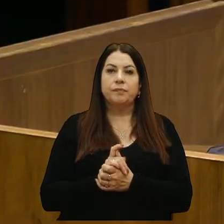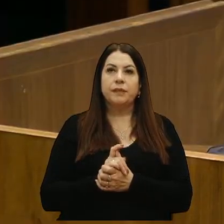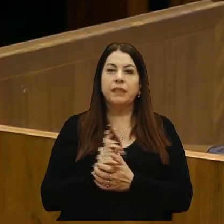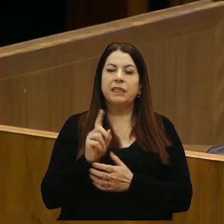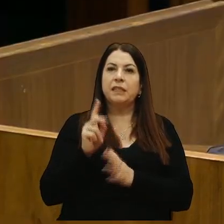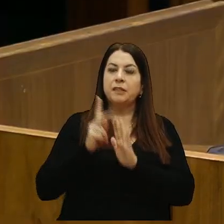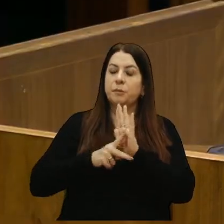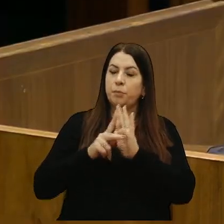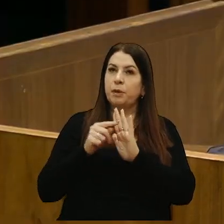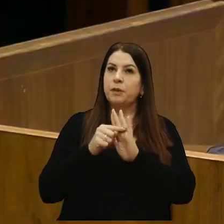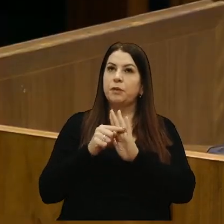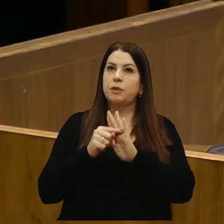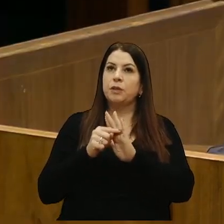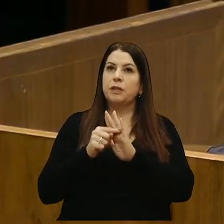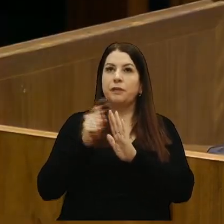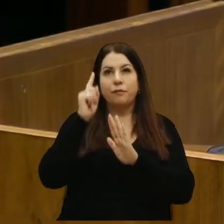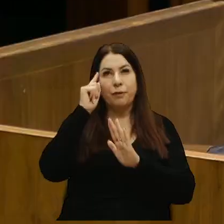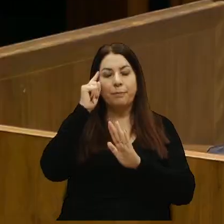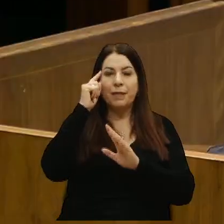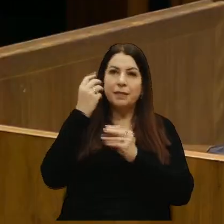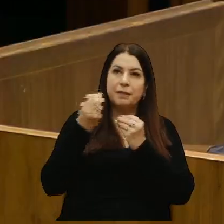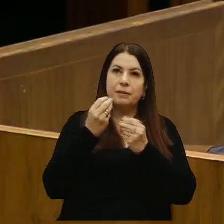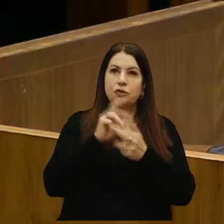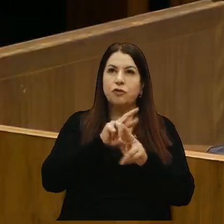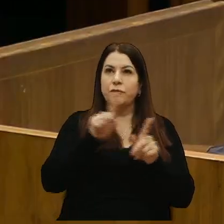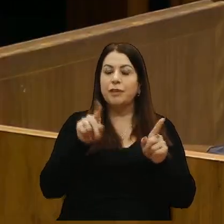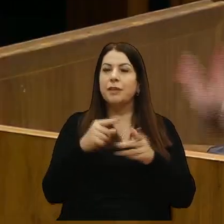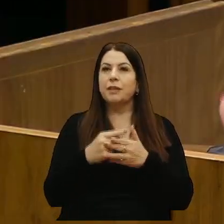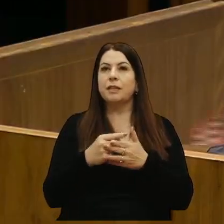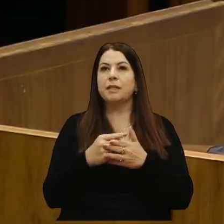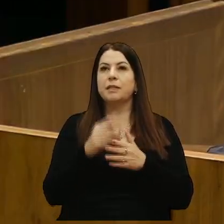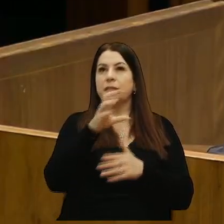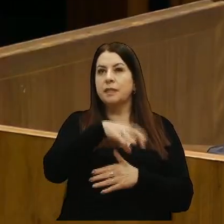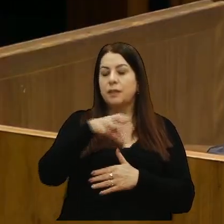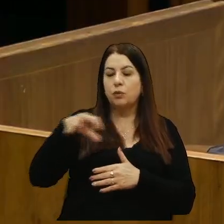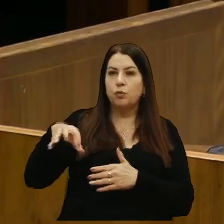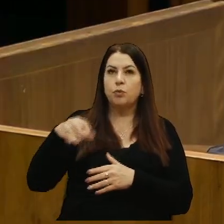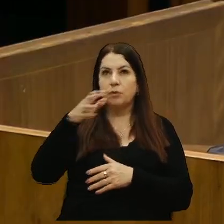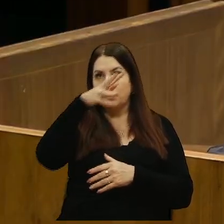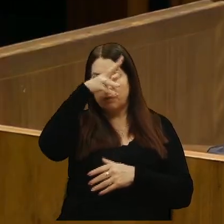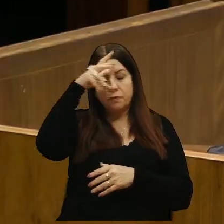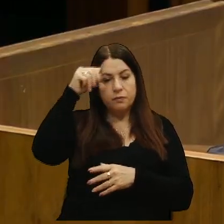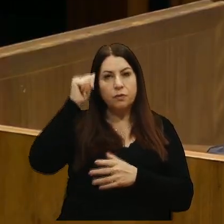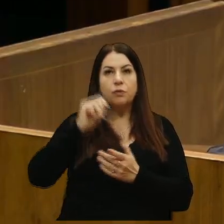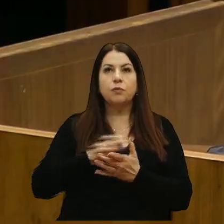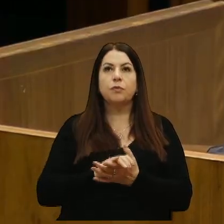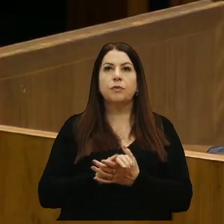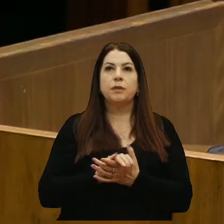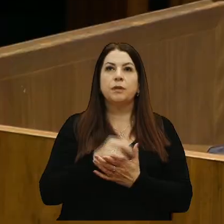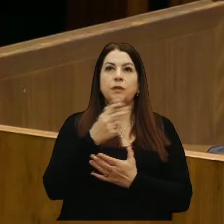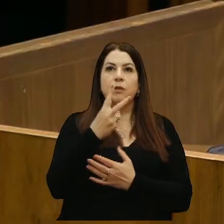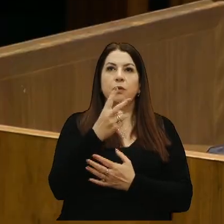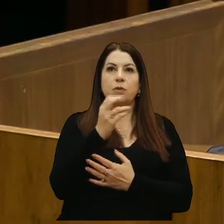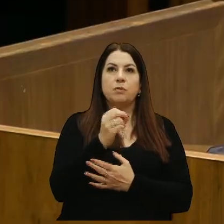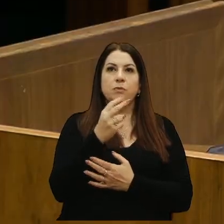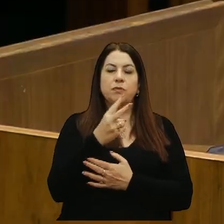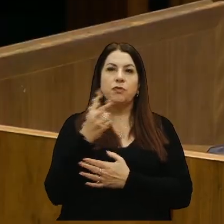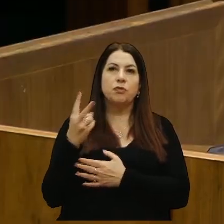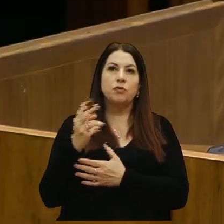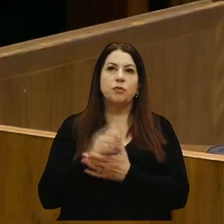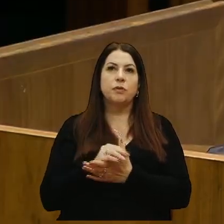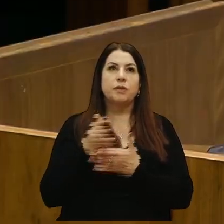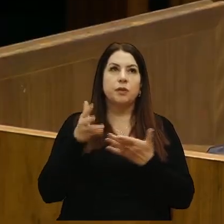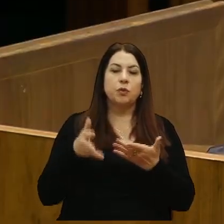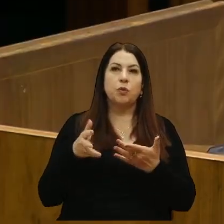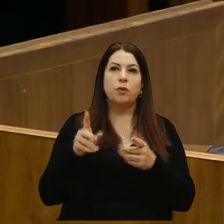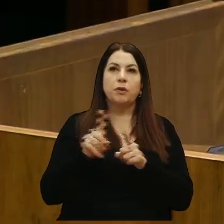desse plano que foi construído por vários setores da prefeitura desde 2022 e que